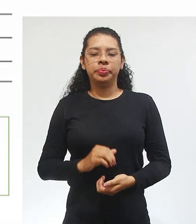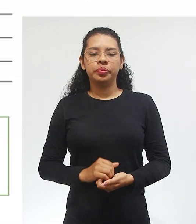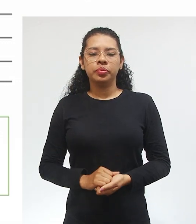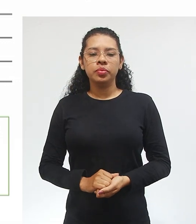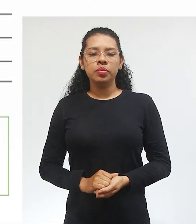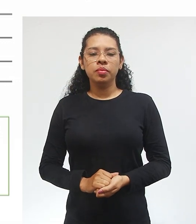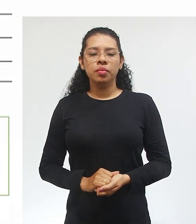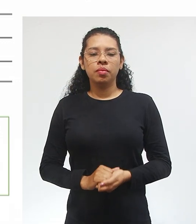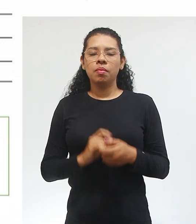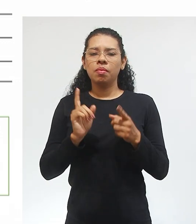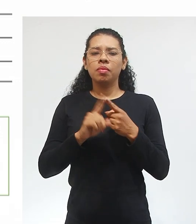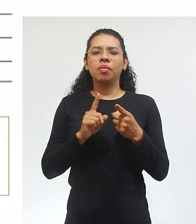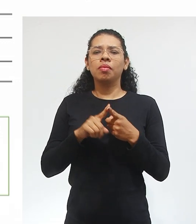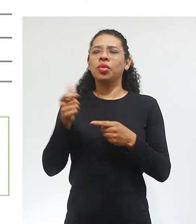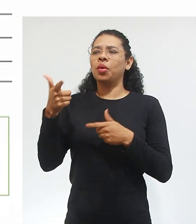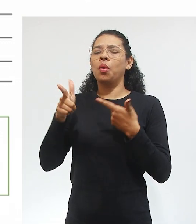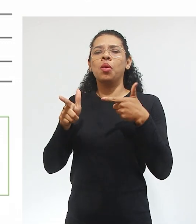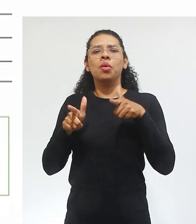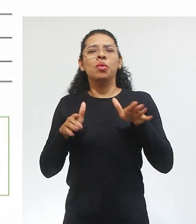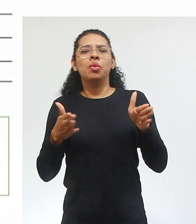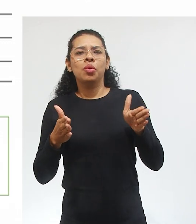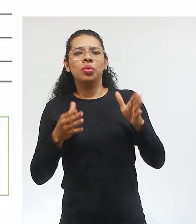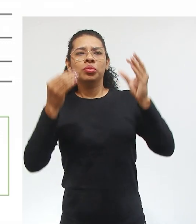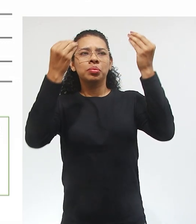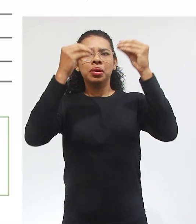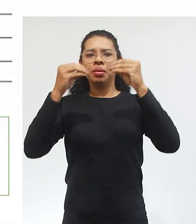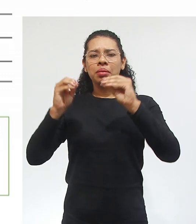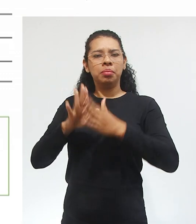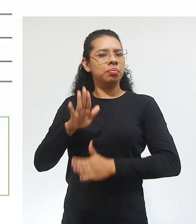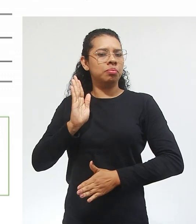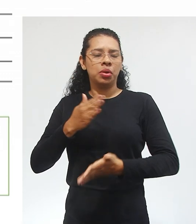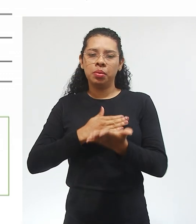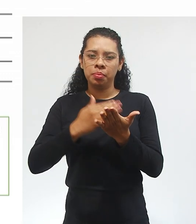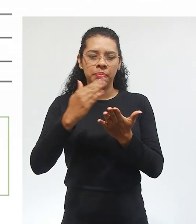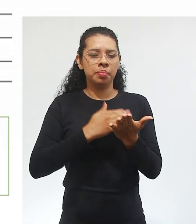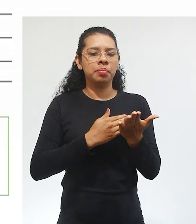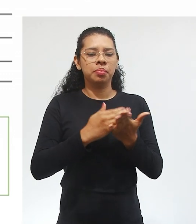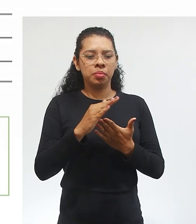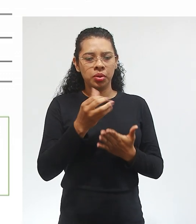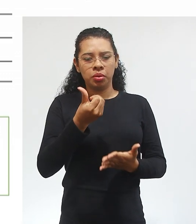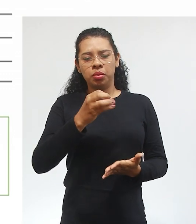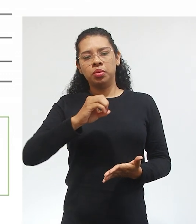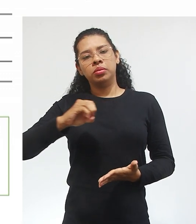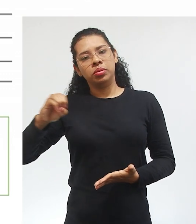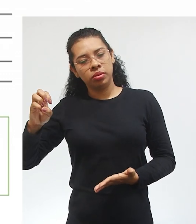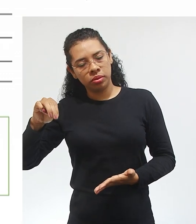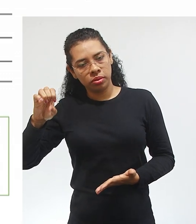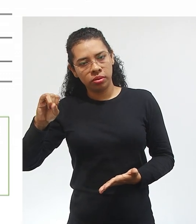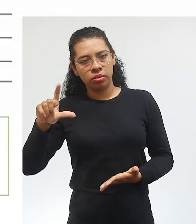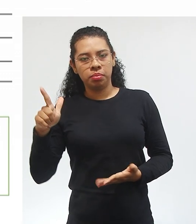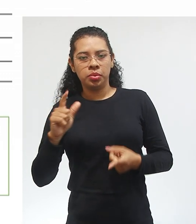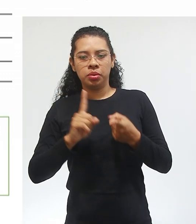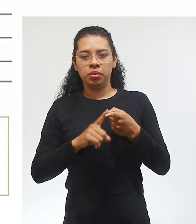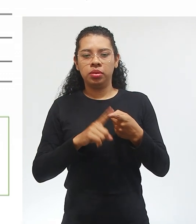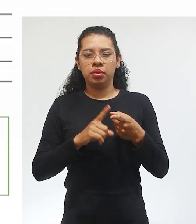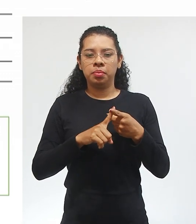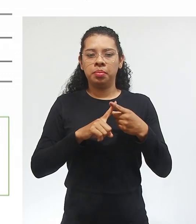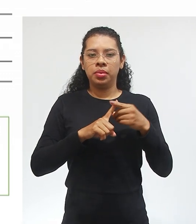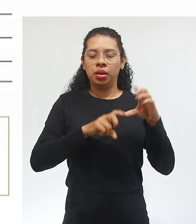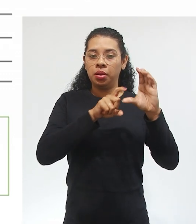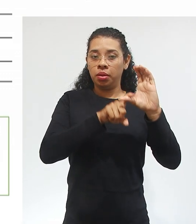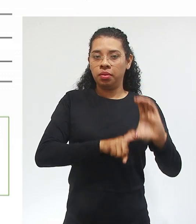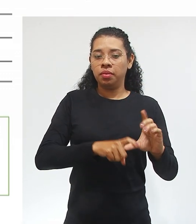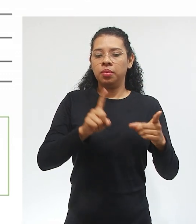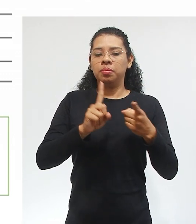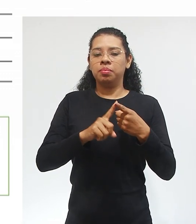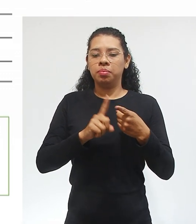Ok. Feito isso, e esses outros, professores? Esses outros já continuam. Já sei que aqui é um saldo de 6.000, saldo credor. Esse é um saldo devedor